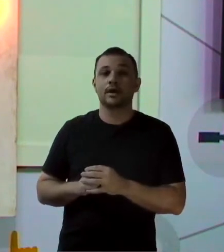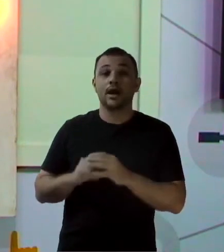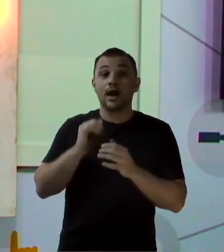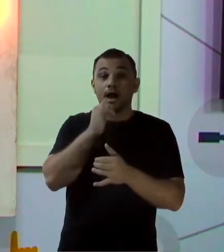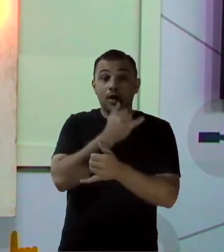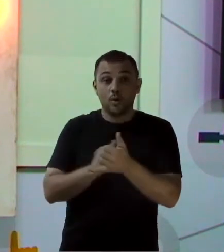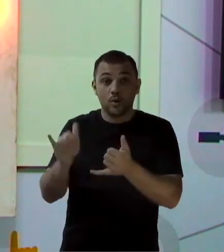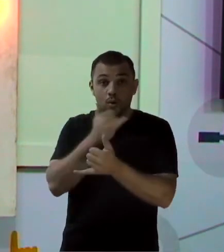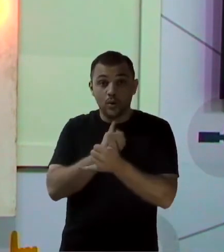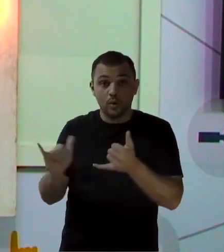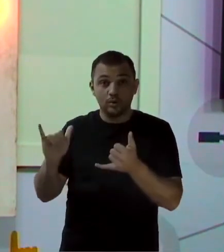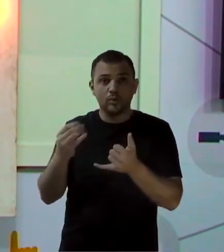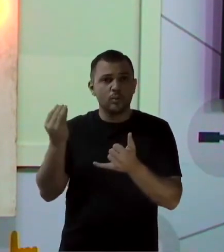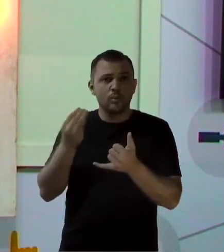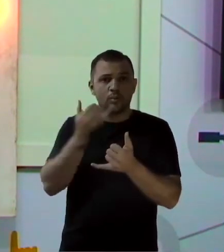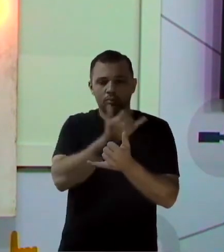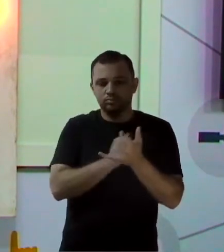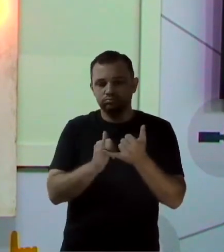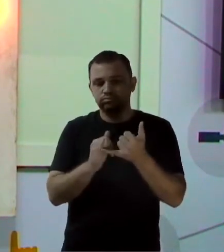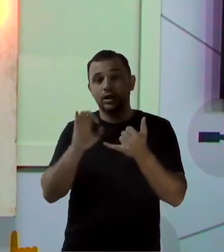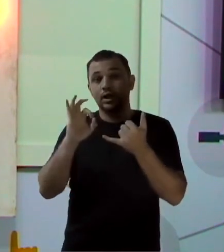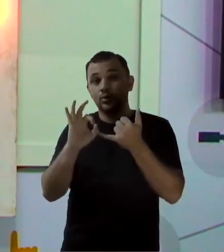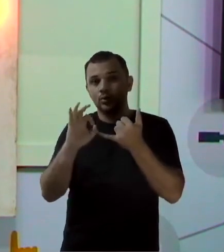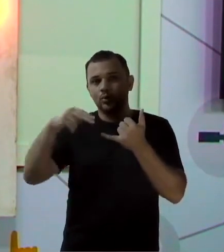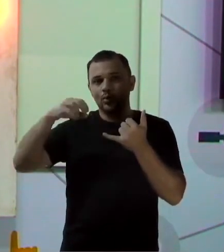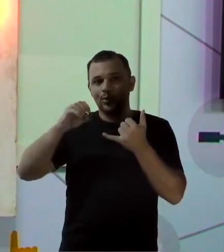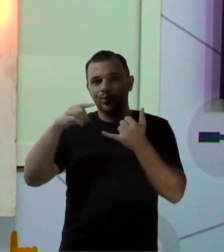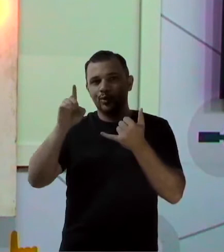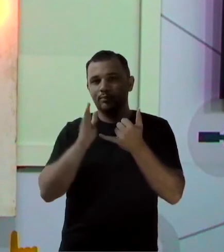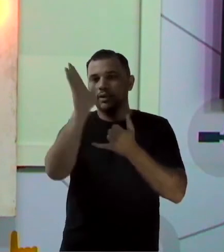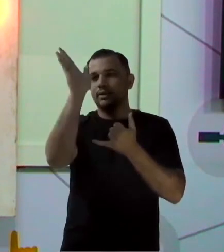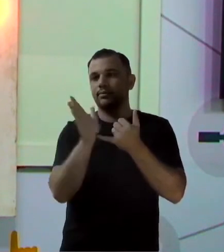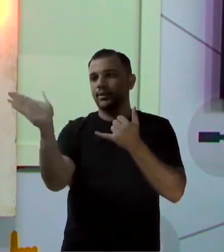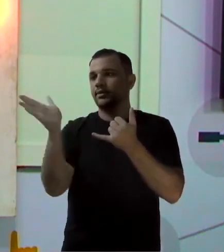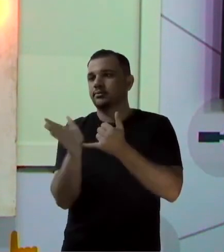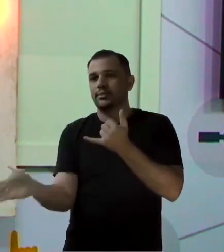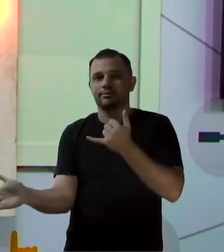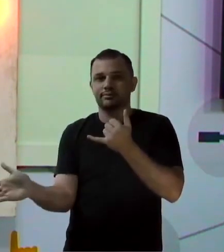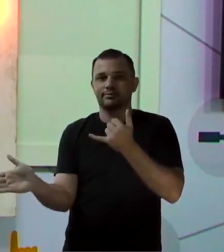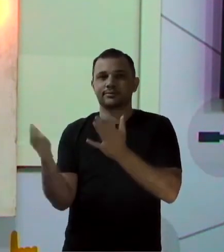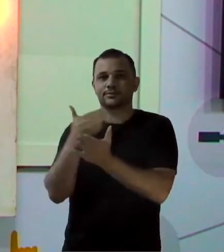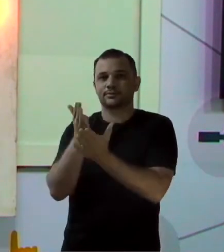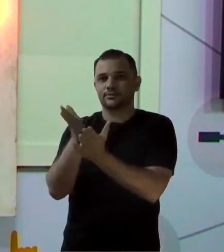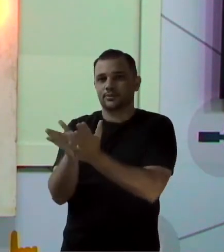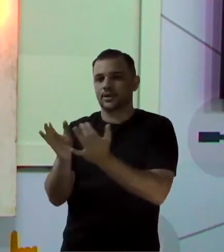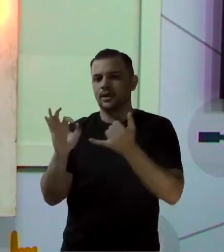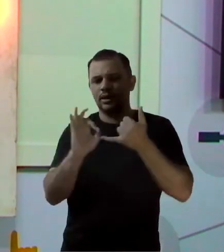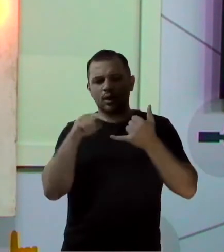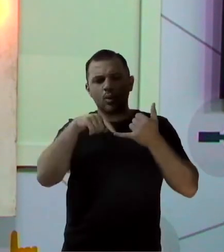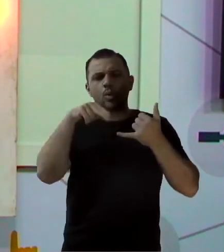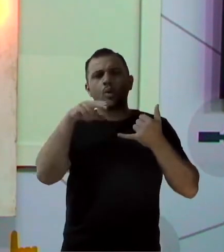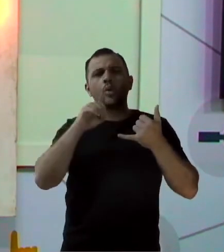Ela divide. Onde ela dividiu? No nó. O que é um nó? Ponto que une 3 ou mais